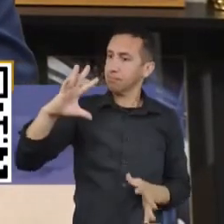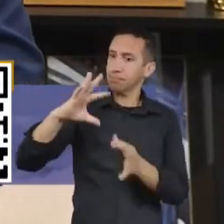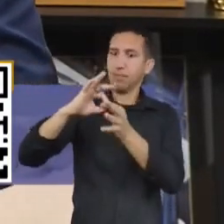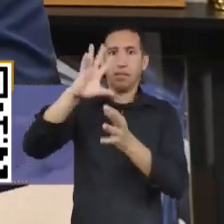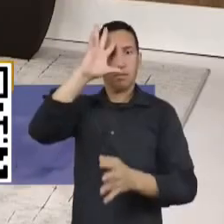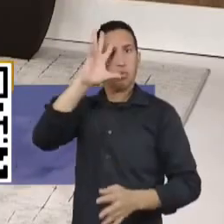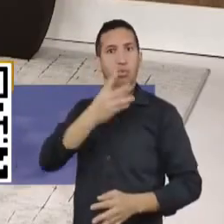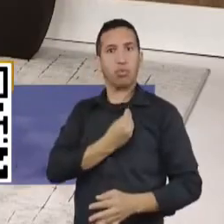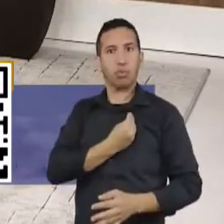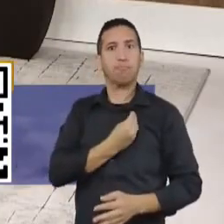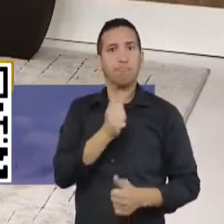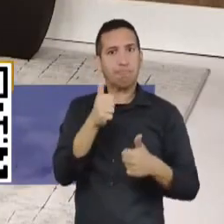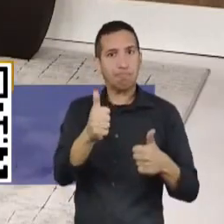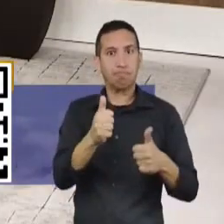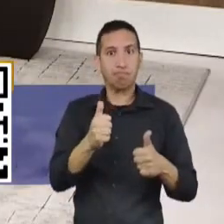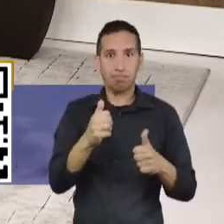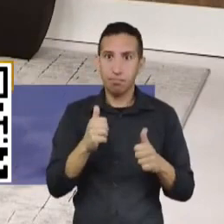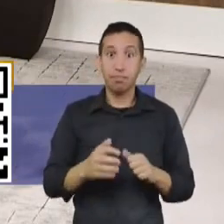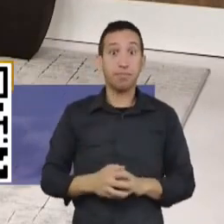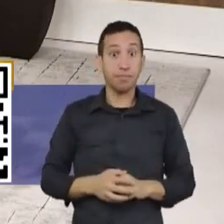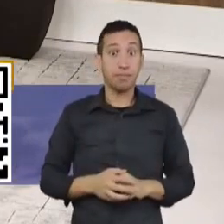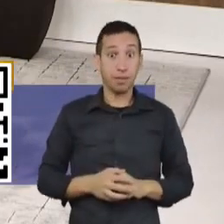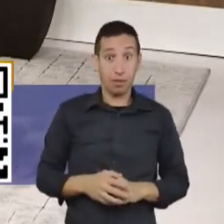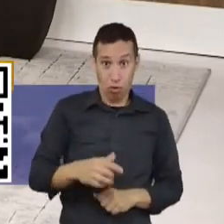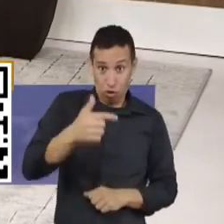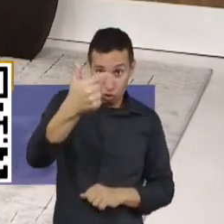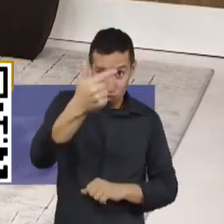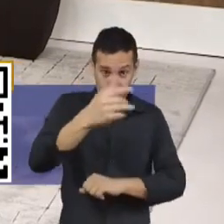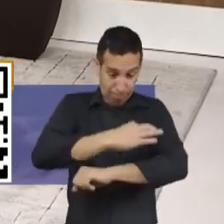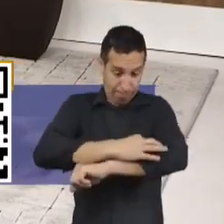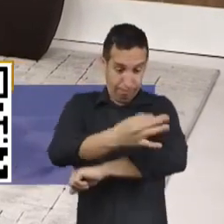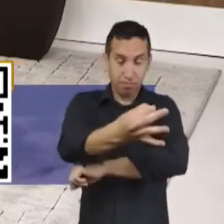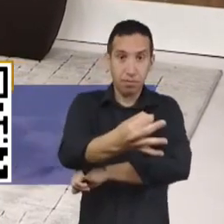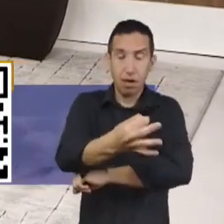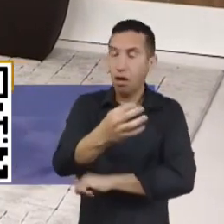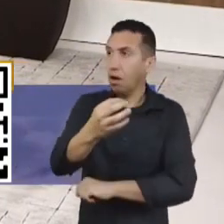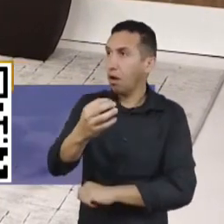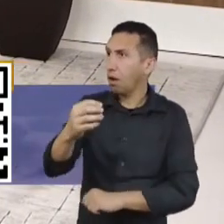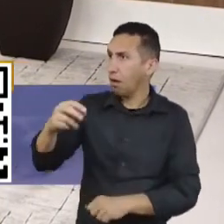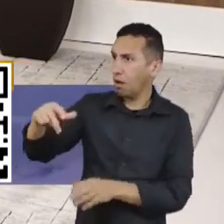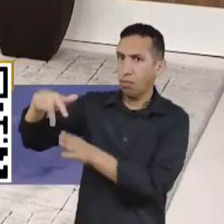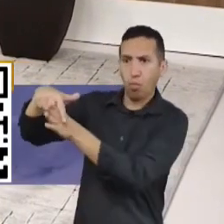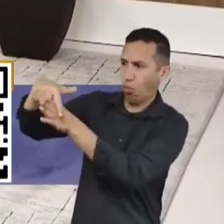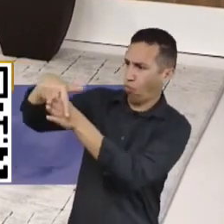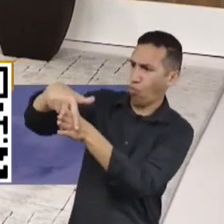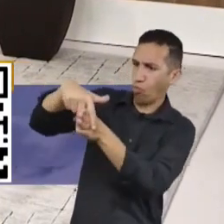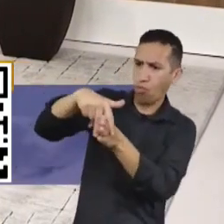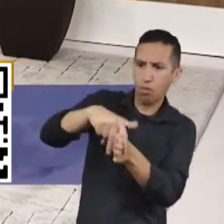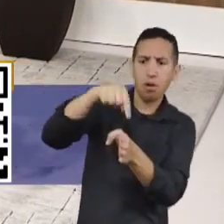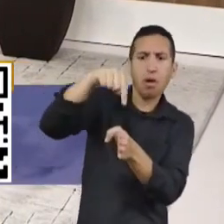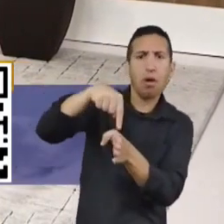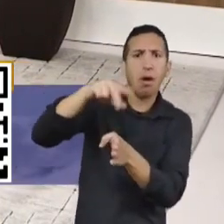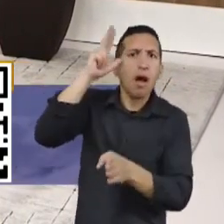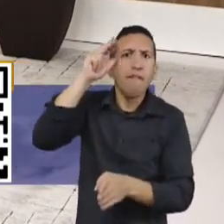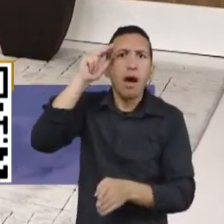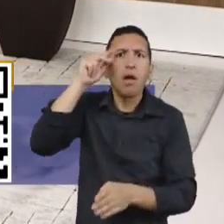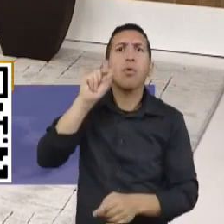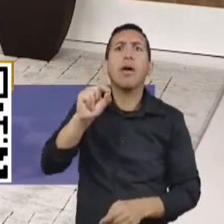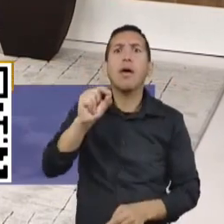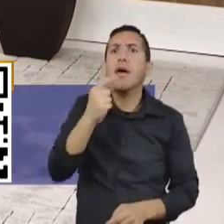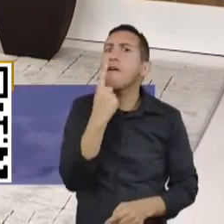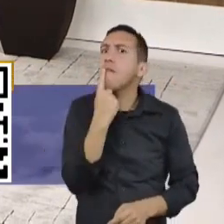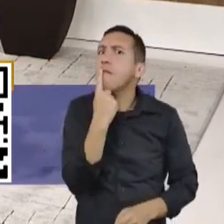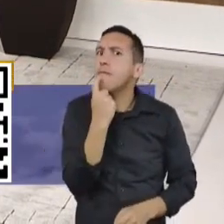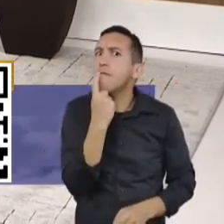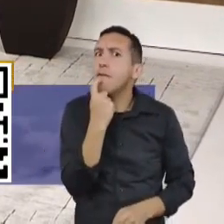espiritual e quando o cordeiro abriu o segundo selo aparece então cavalo vermelho o texto fala assim quando abriu o